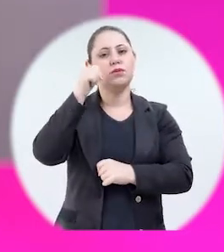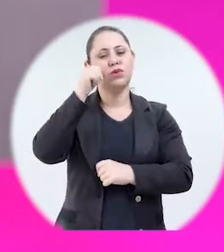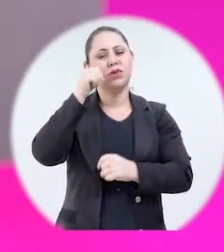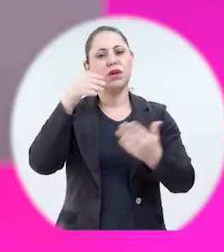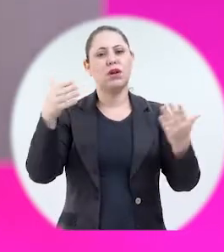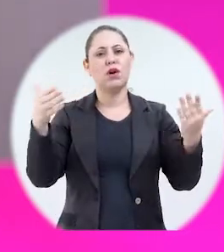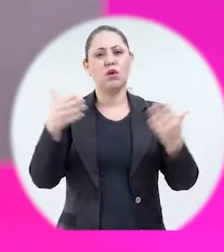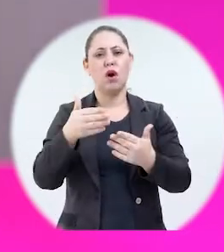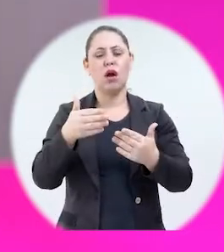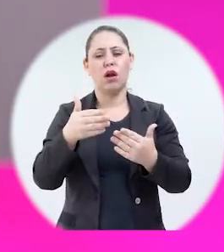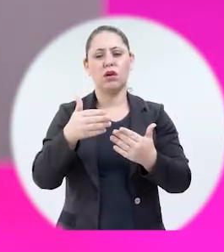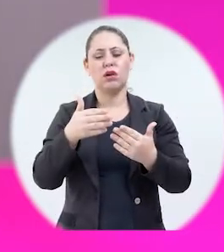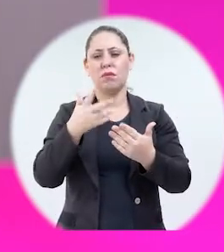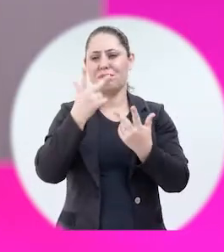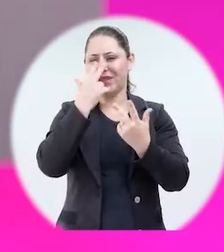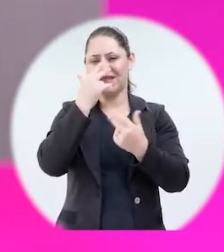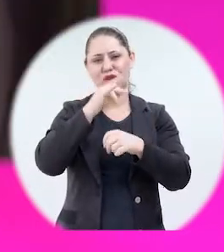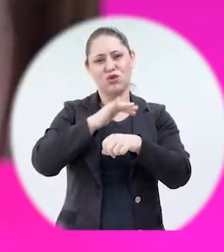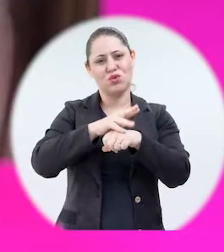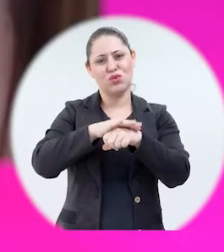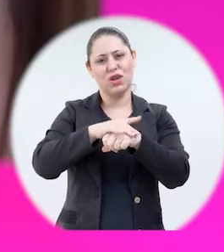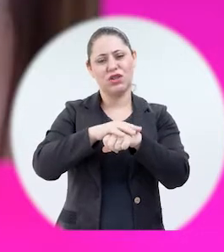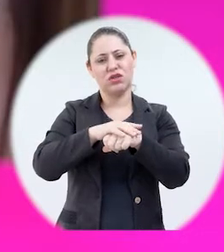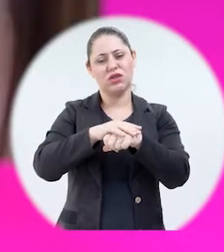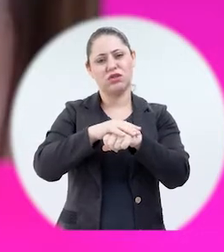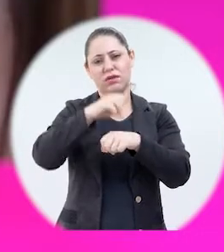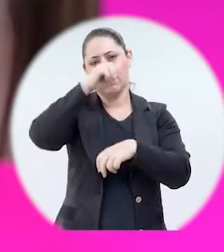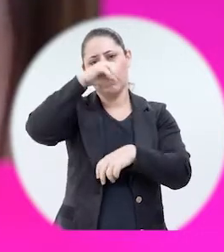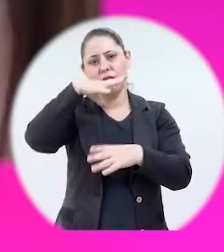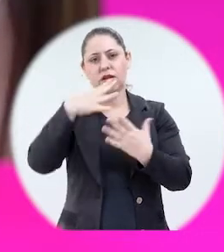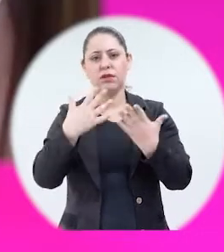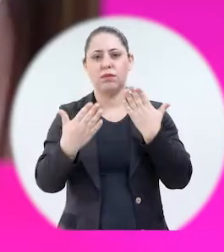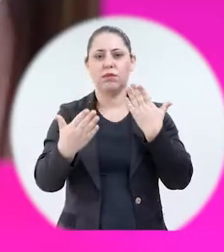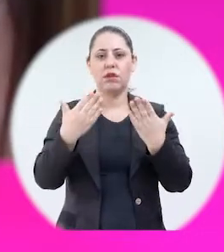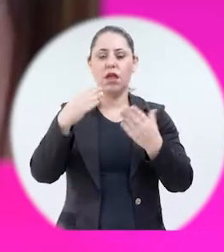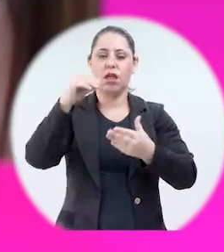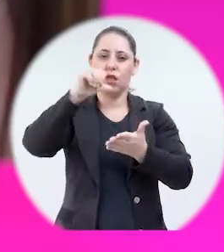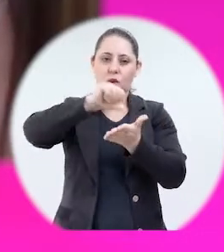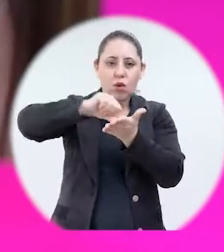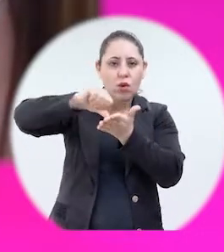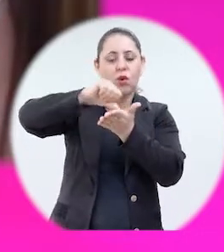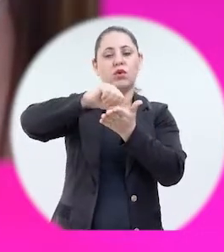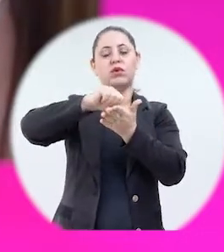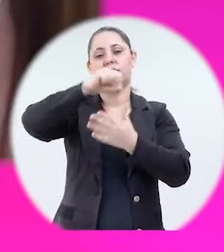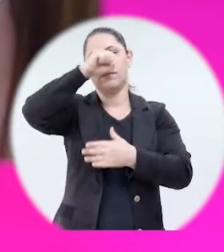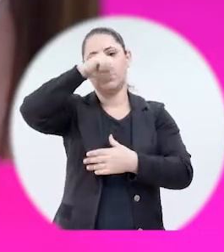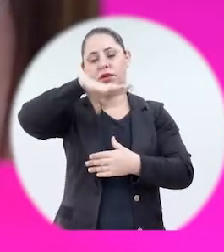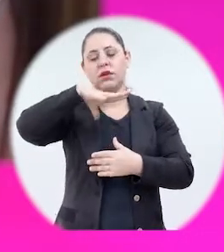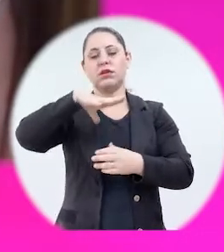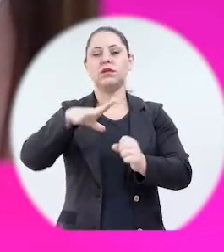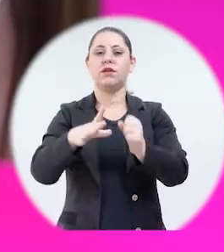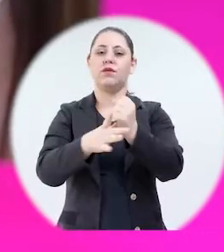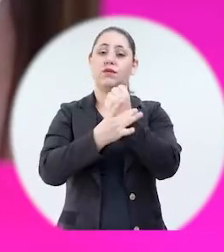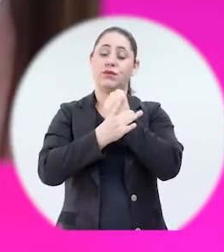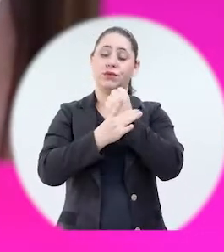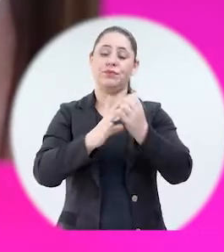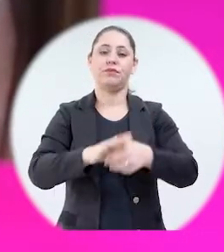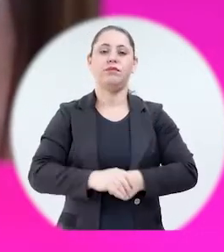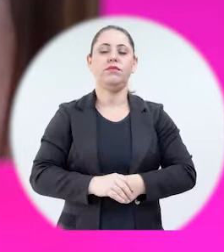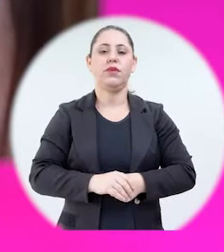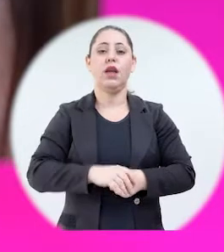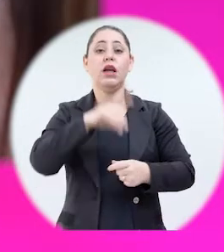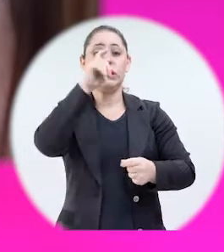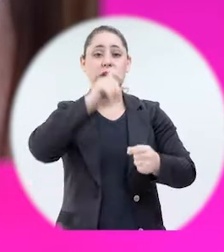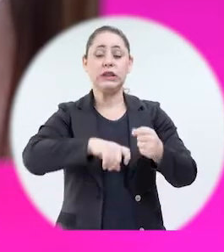estão extremamente adoecidas com a violência psicológica. É isso que a gente percebe dentro do núcleo de violência da defensoria. E a